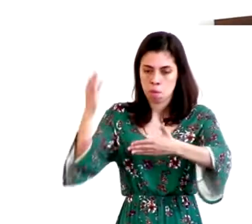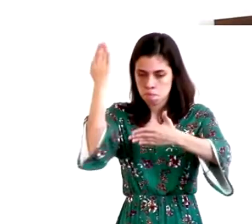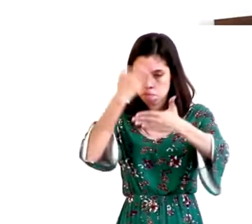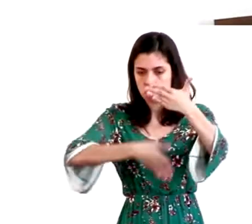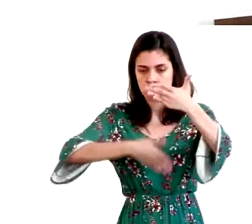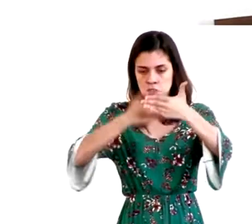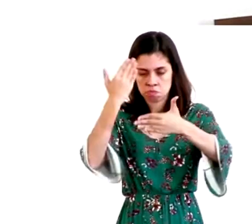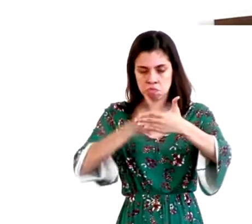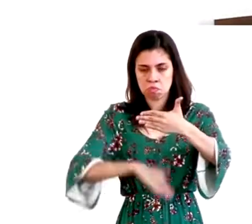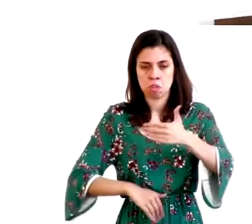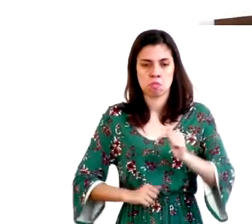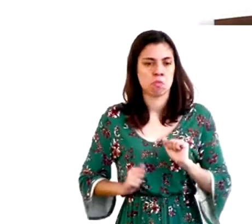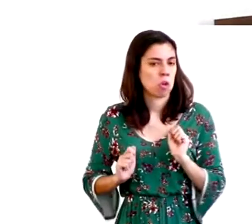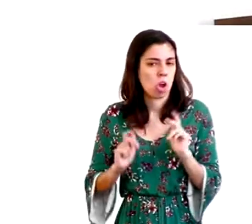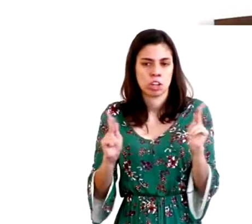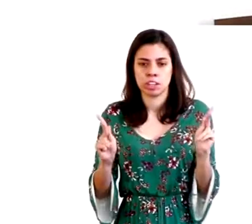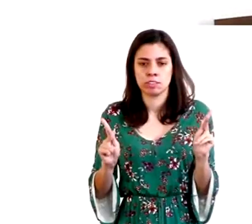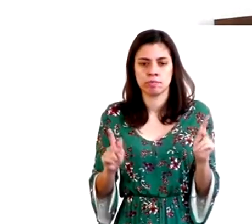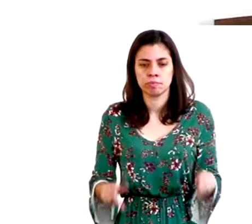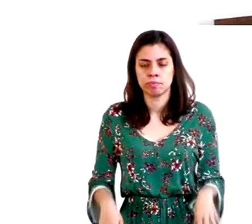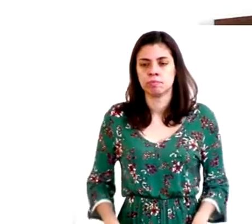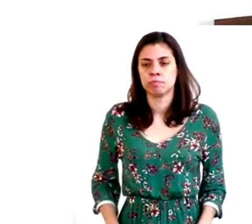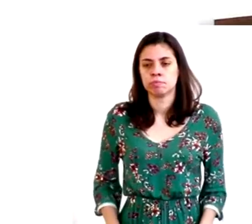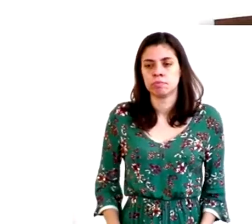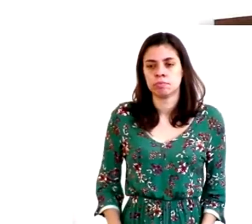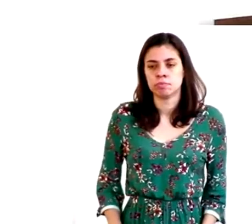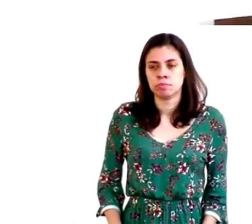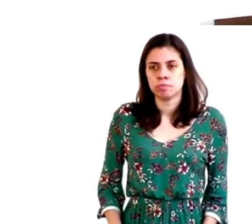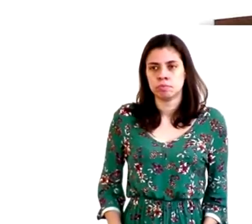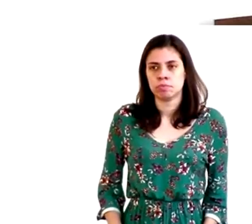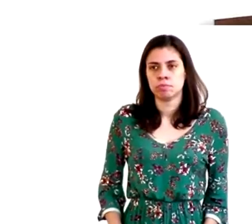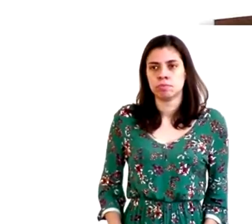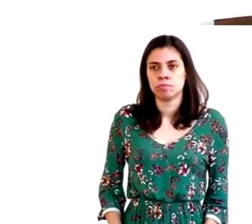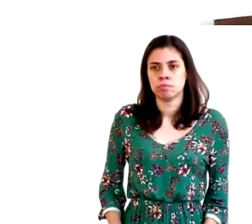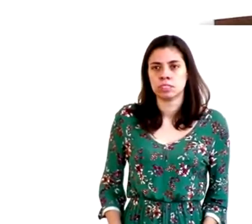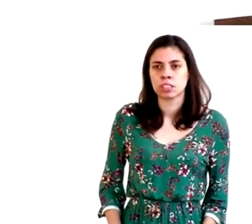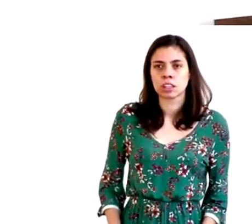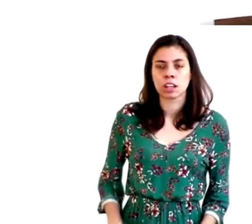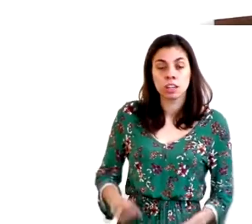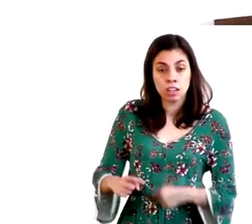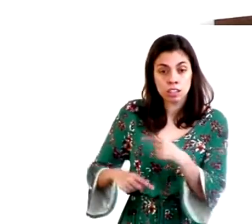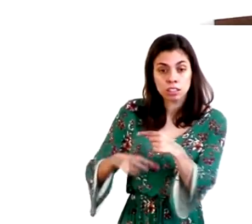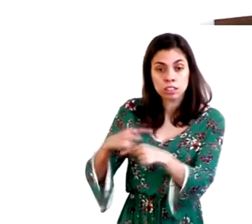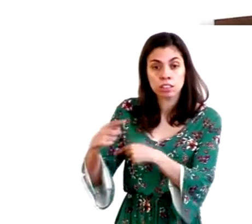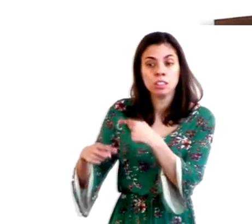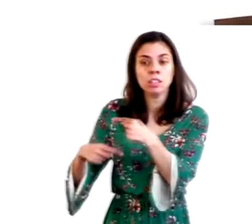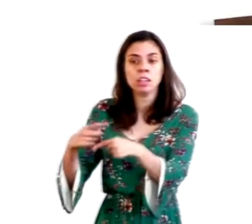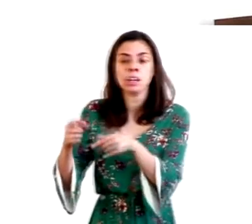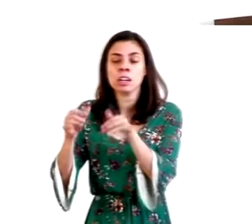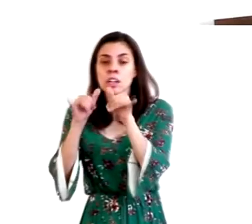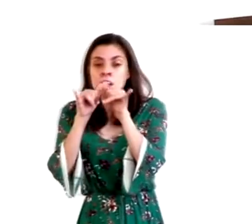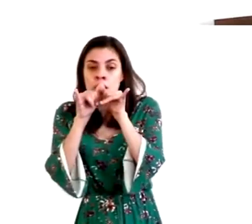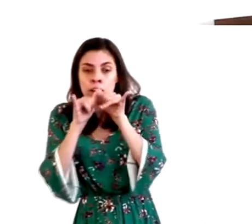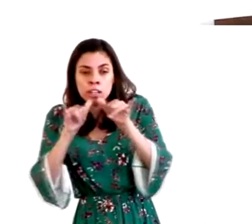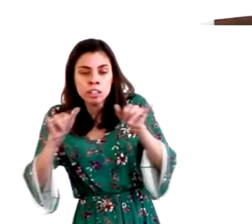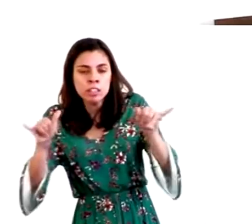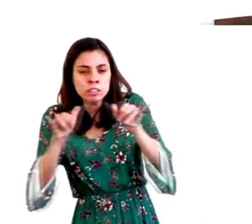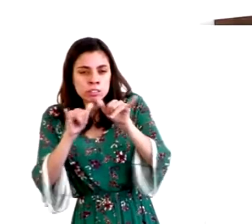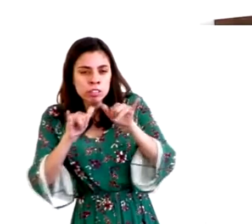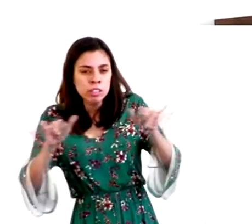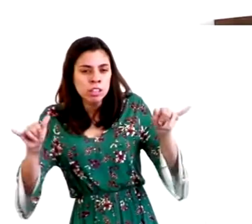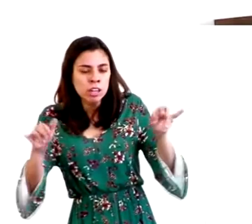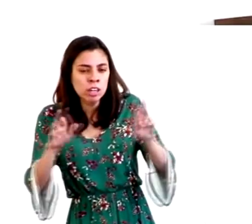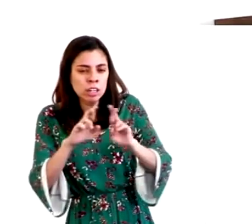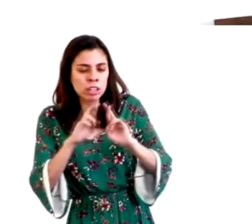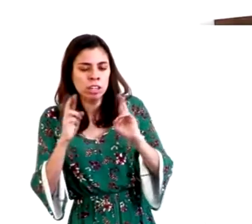Satanás. Jesus então anuncia a presença do reino de Deus e depois ele apresenta o poder de